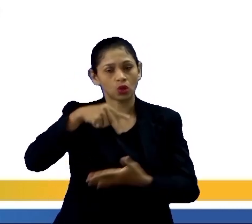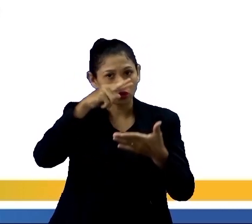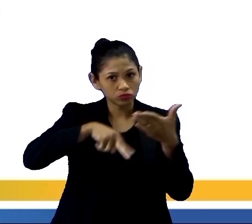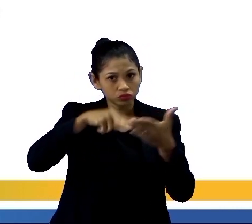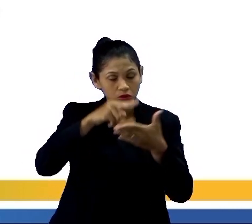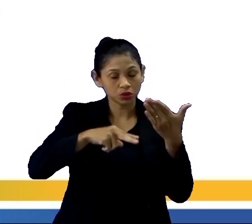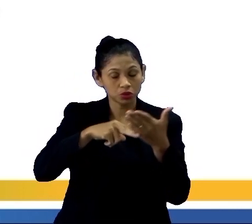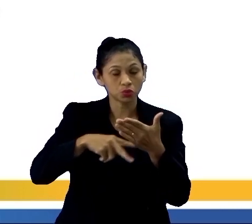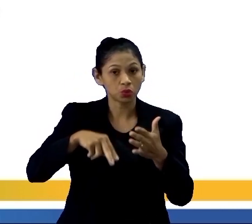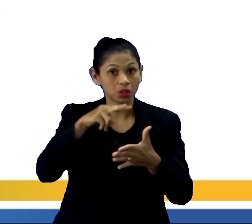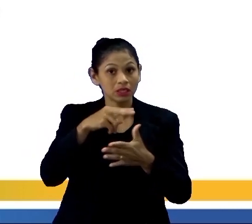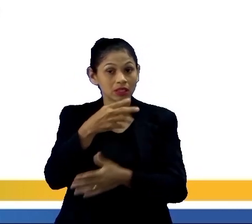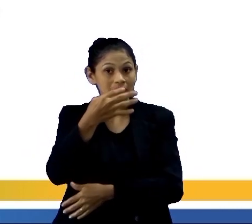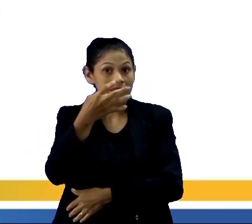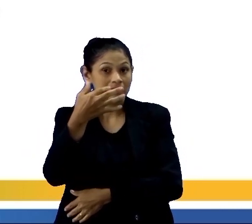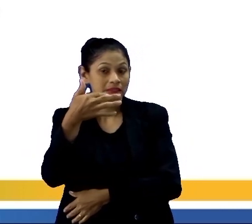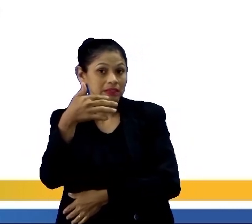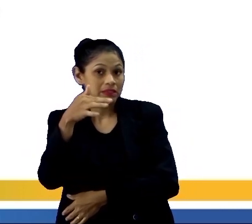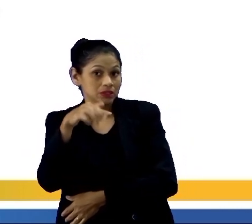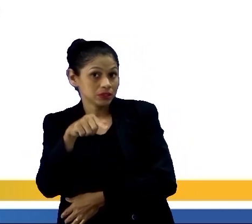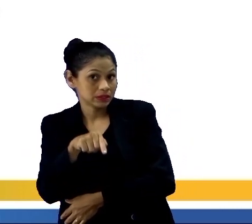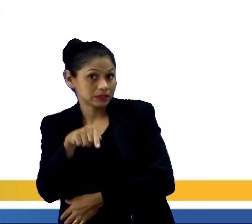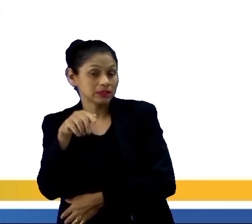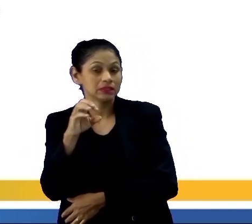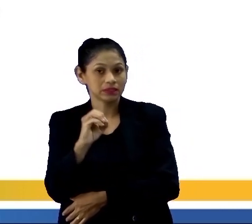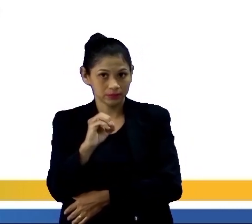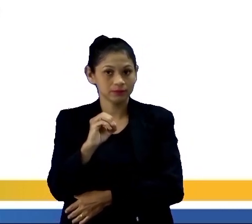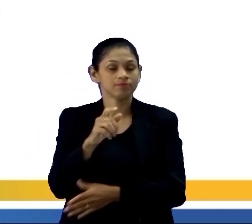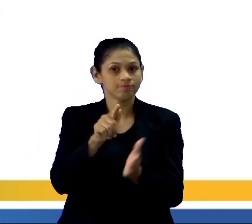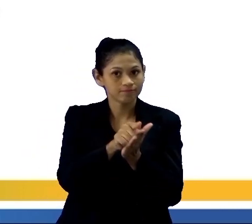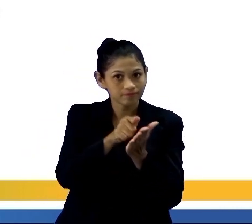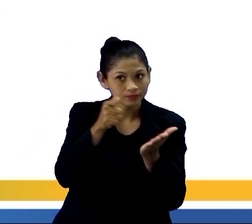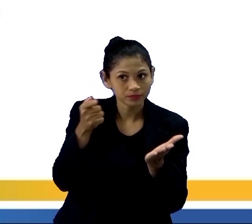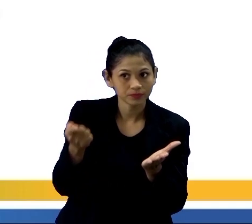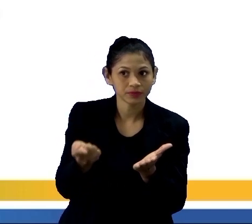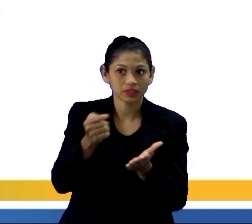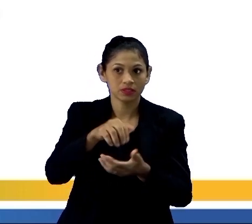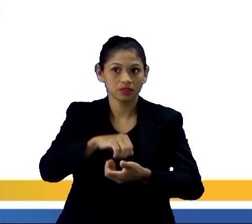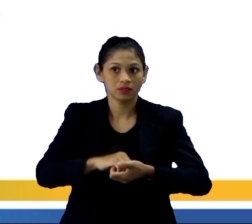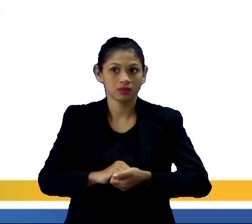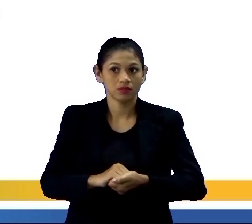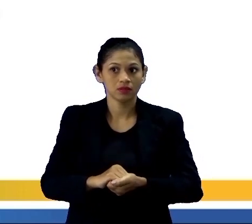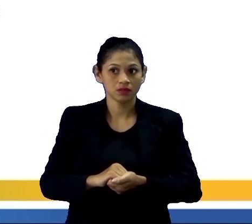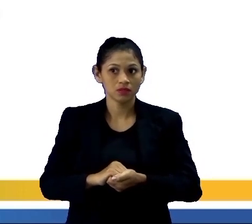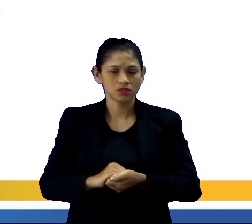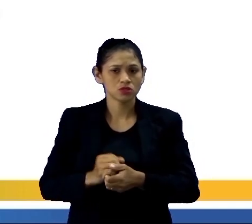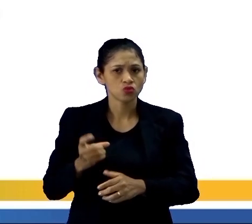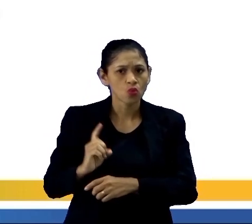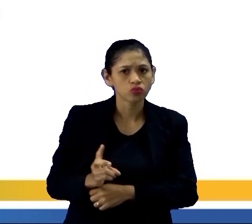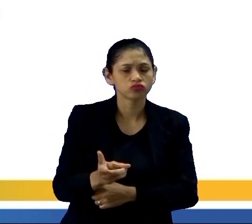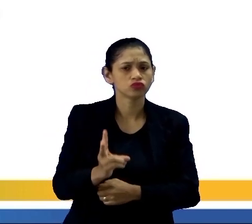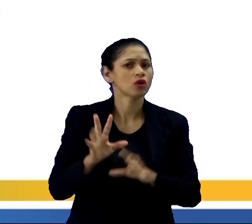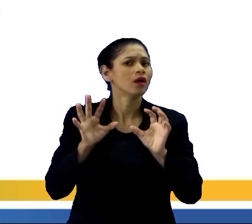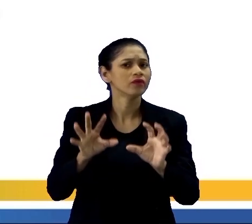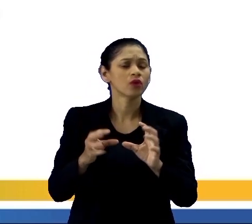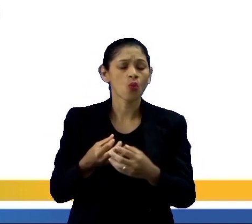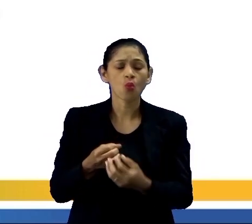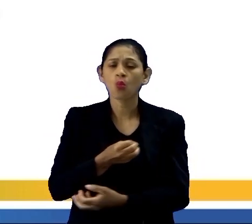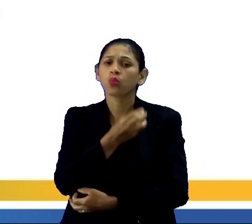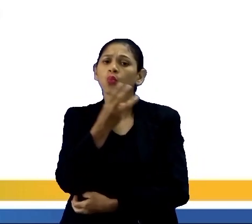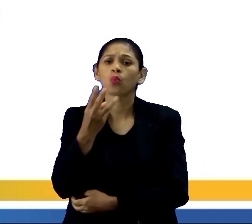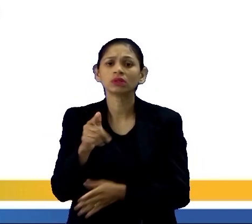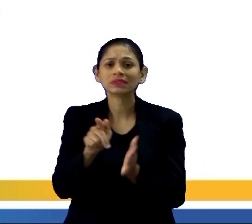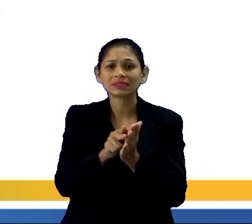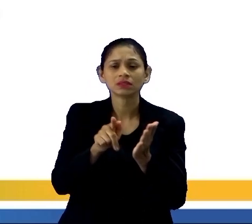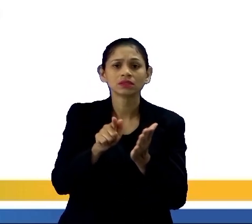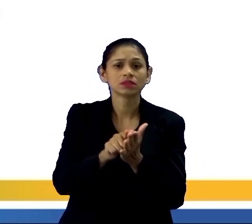mesmo ritmo, quantas páginas ele conseguirá ler em um período de 6 horas? Nós temos aqui